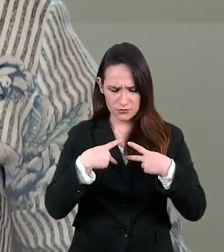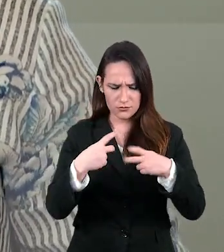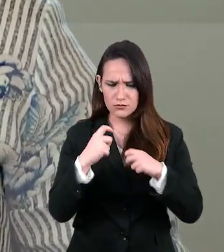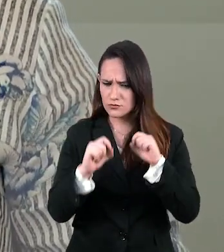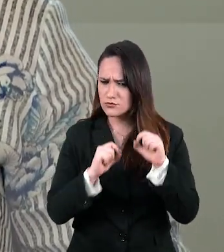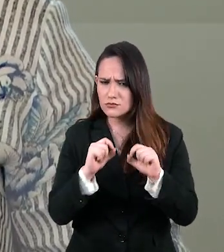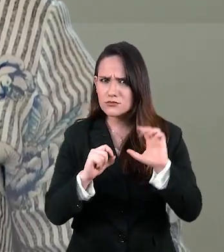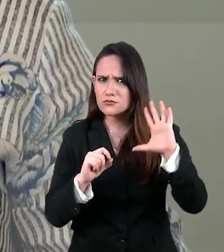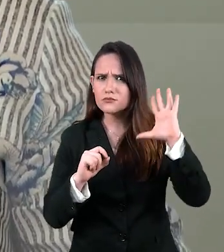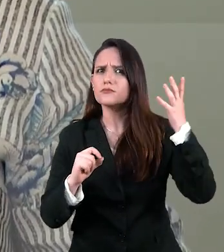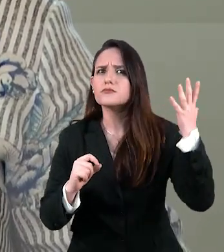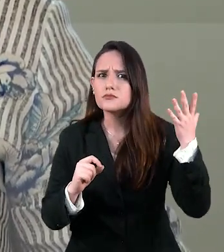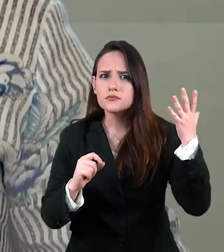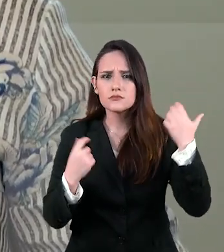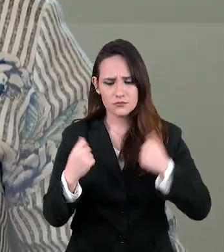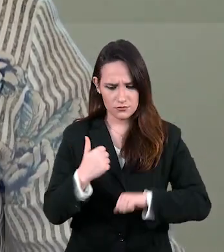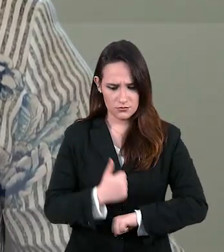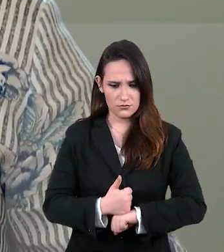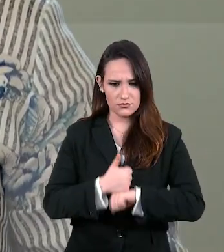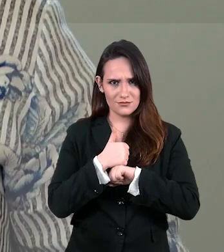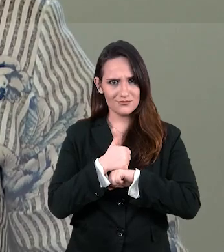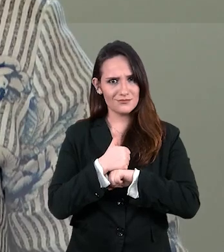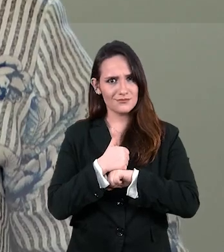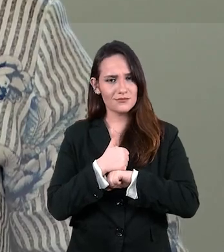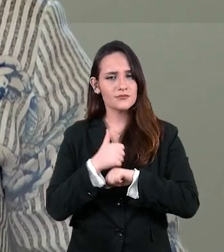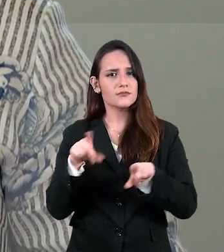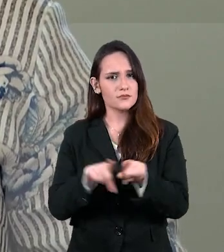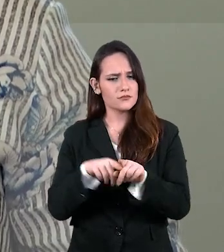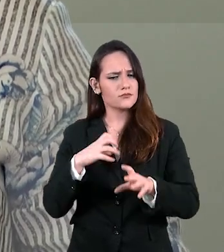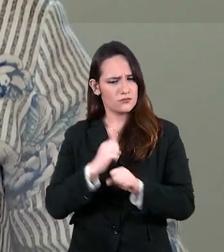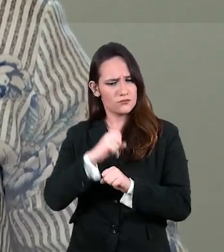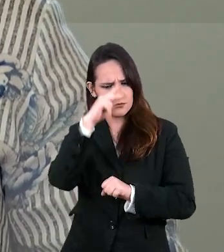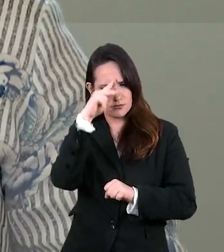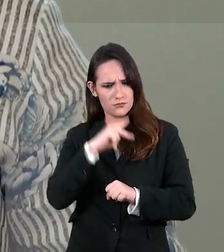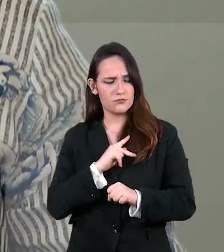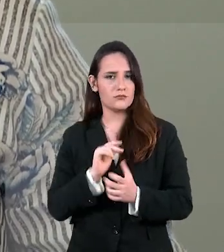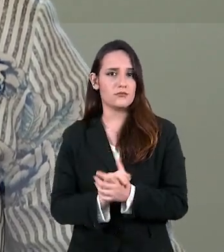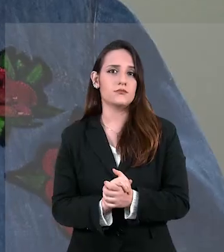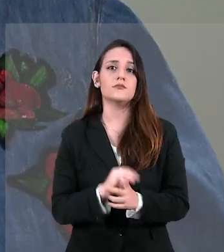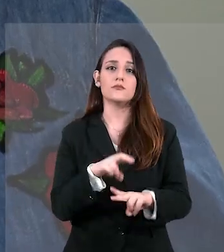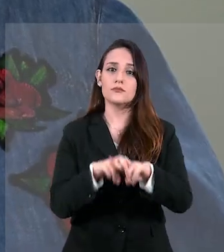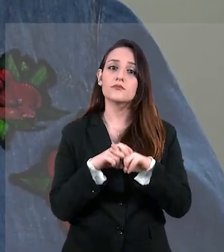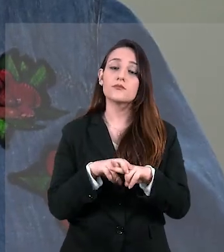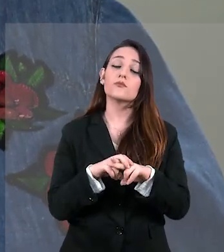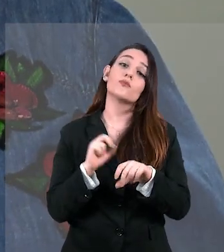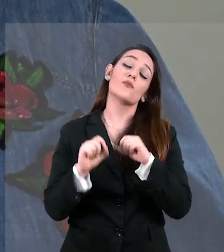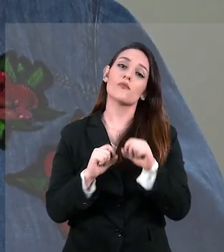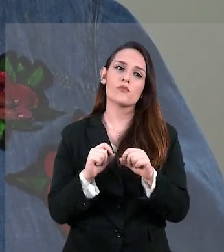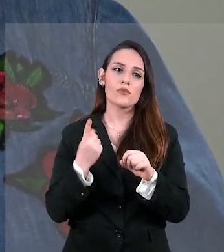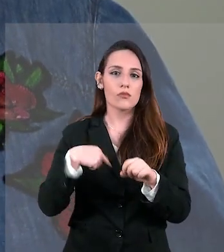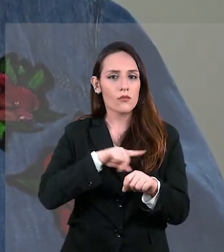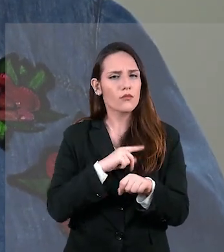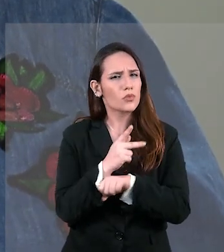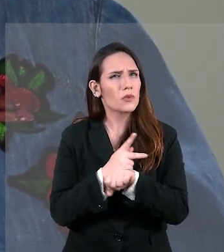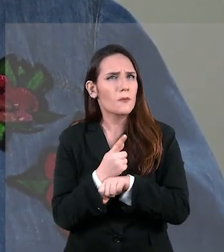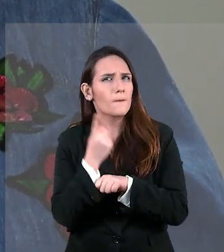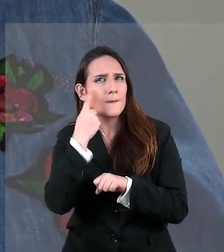o que está acontecendo e voltar a ter sua autoestima, sua confiança. Então,